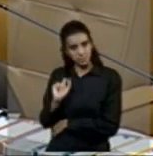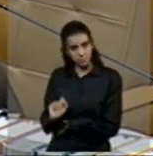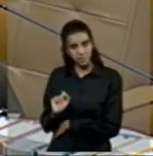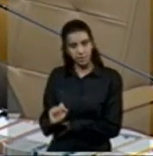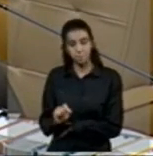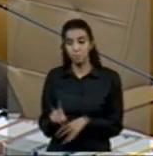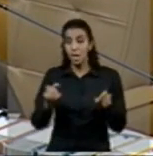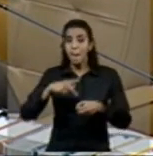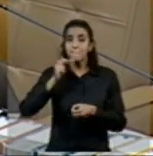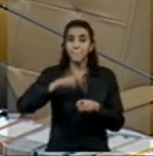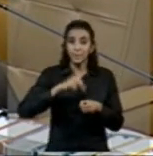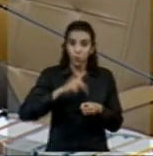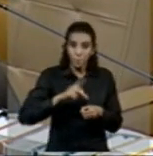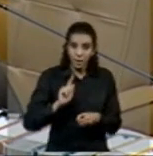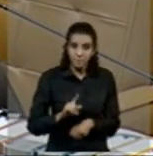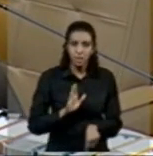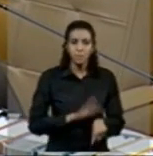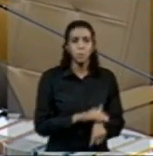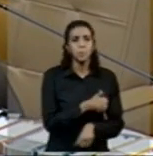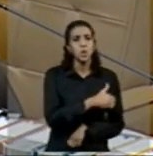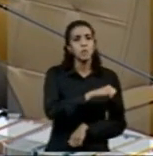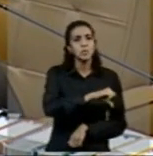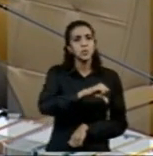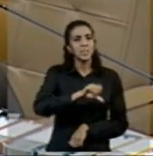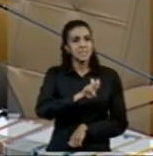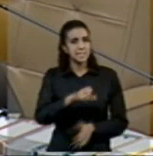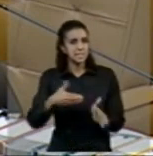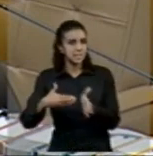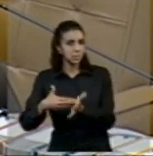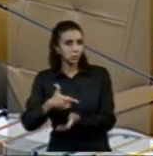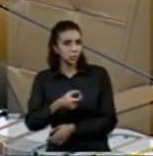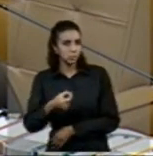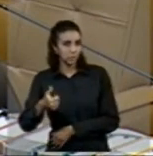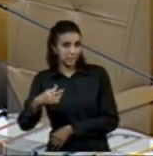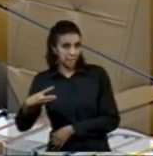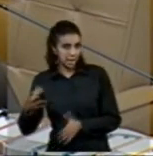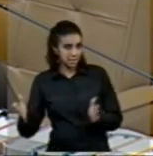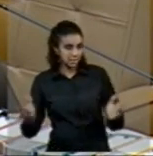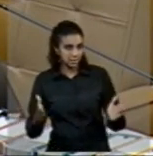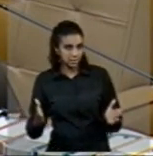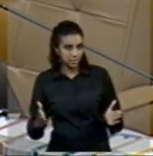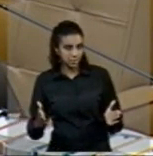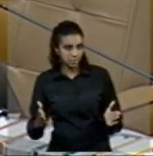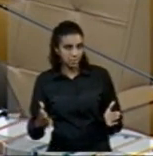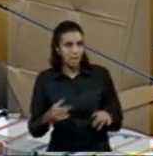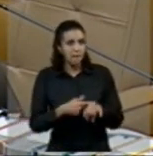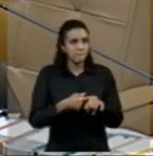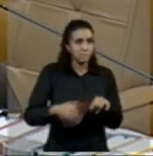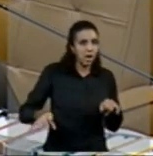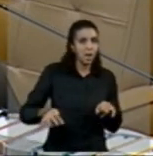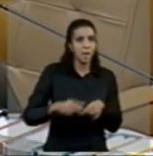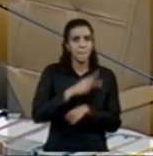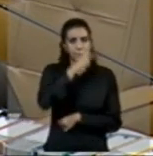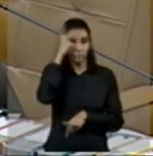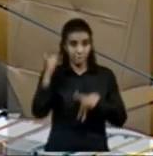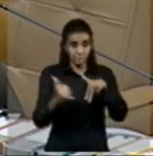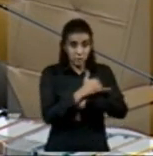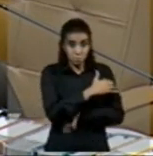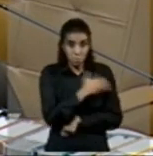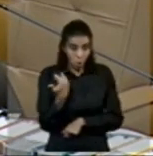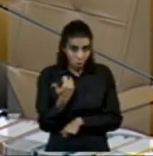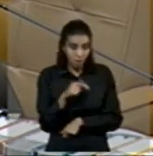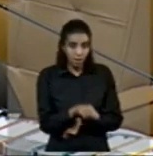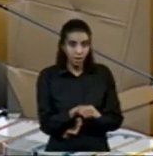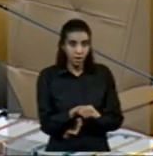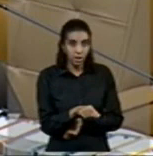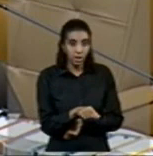da Petrobras, no período de 1995 a 2013, os acidentes com vítimas fatais